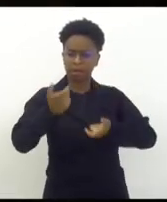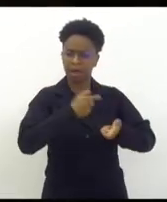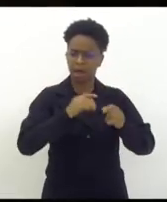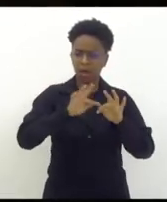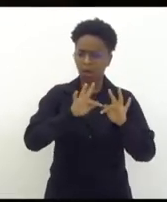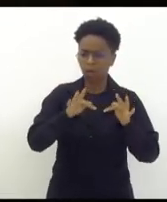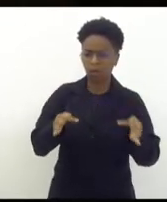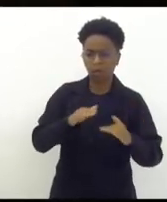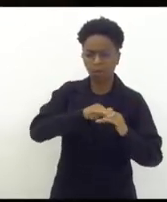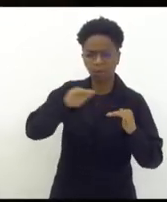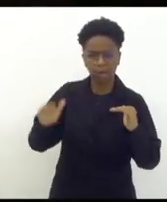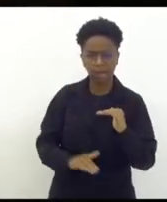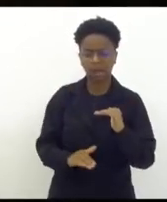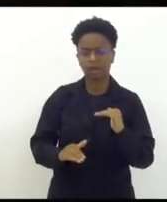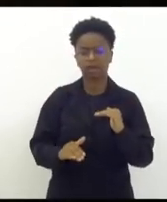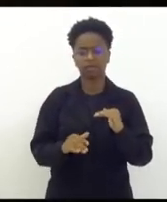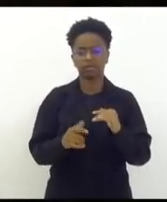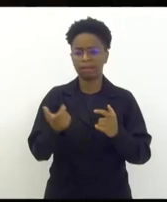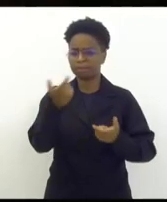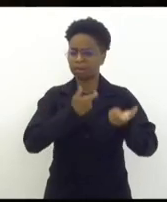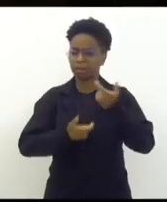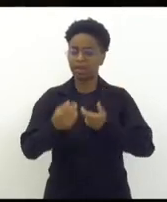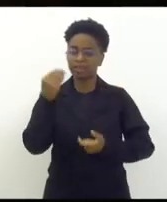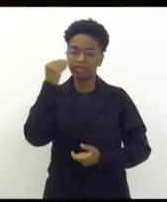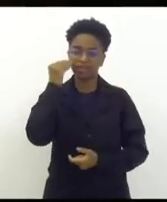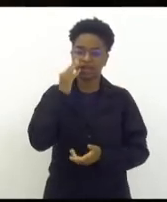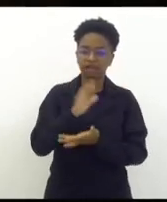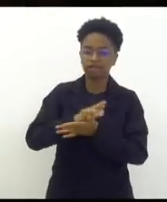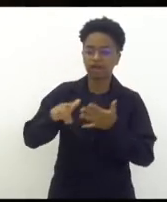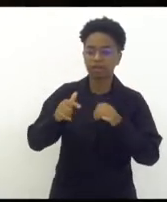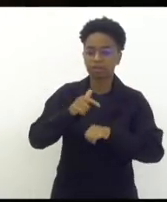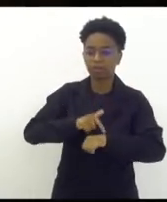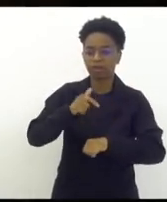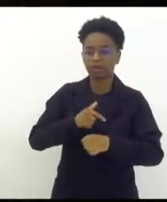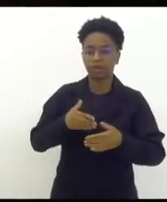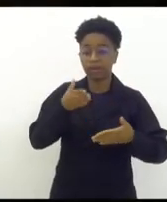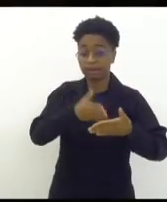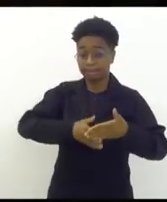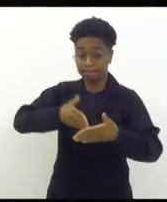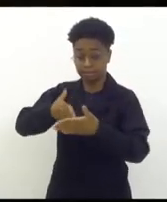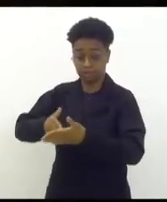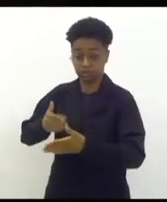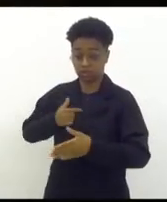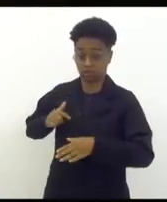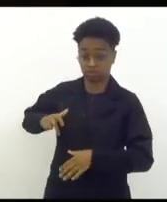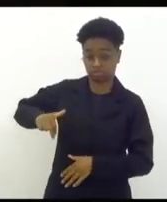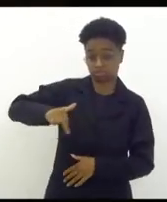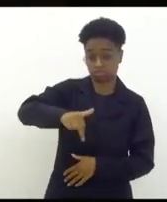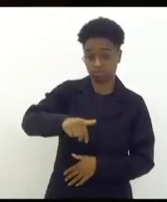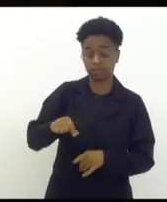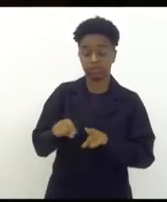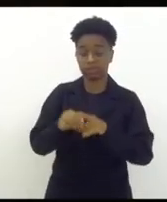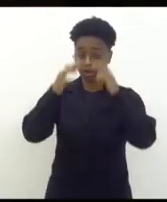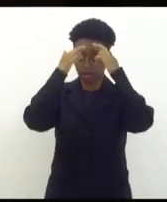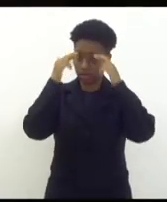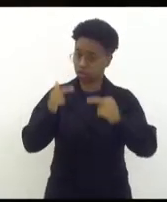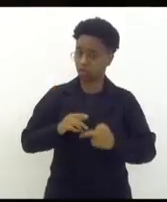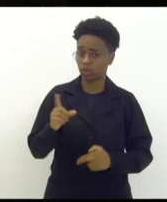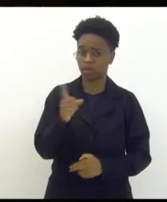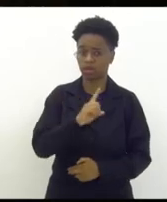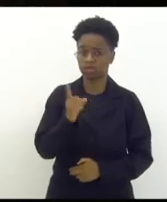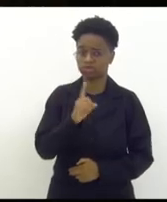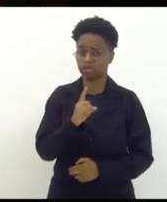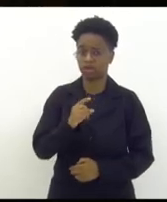atacado com truculência tentaram por diversas vezes me barrar fisicamente desrespeitaram